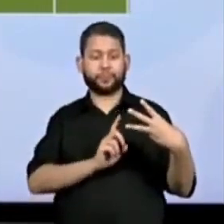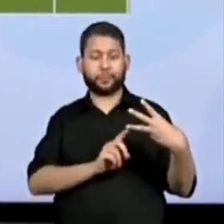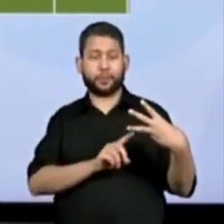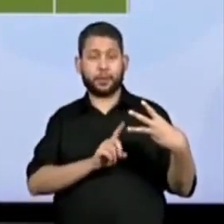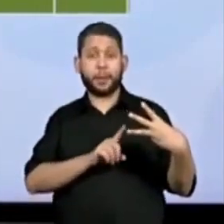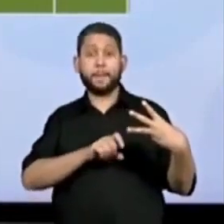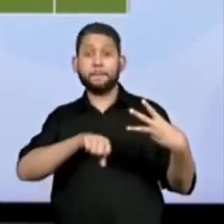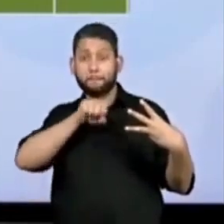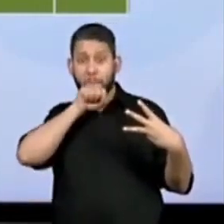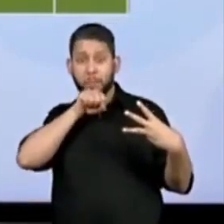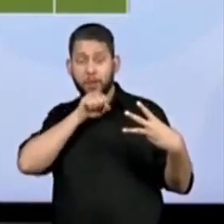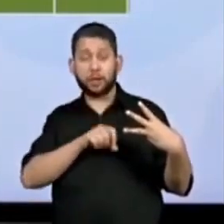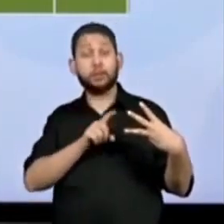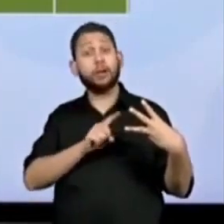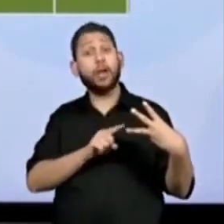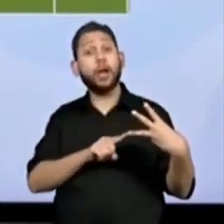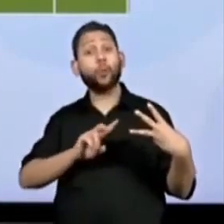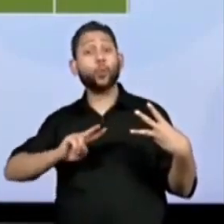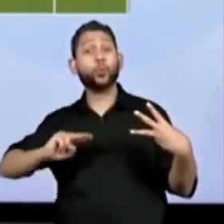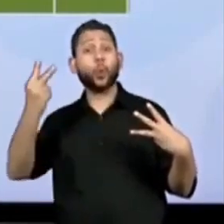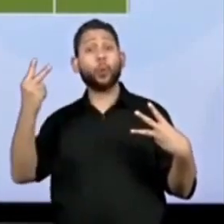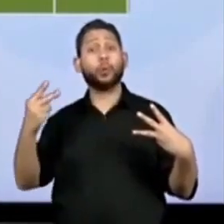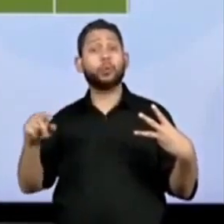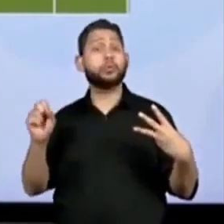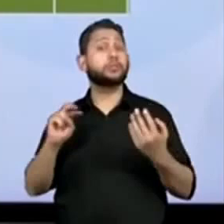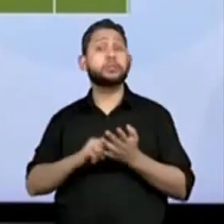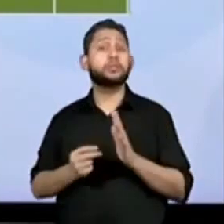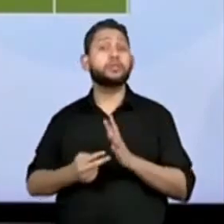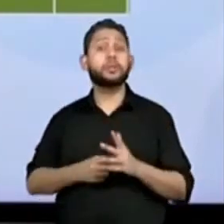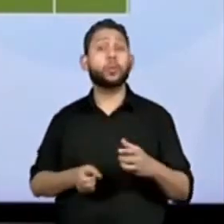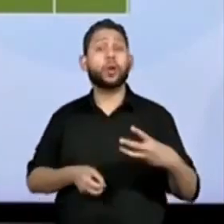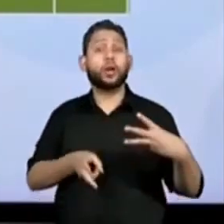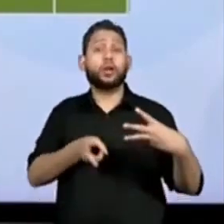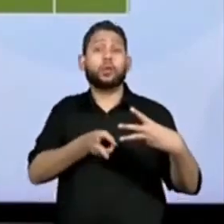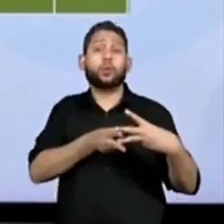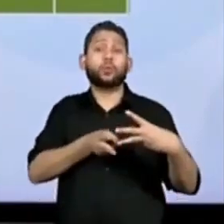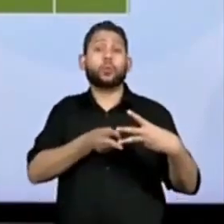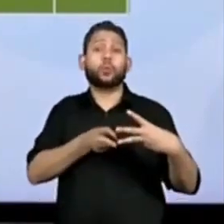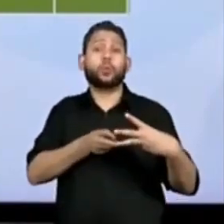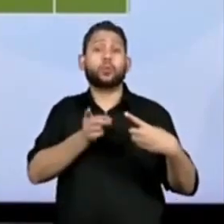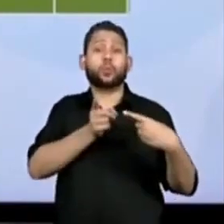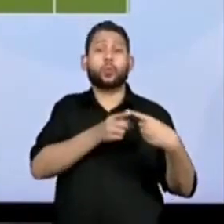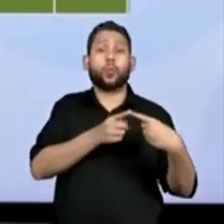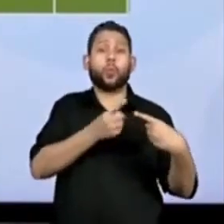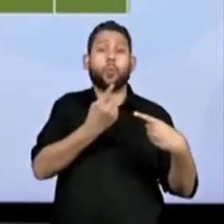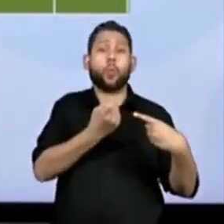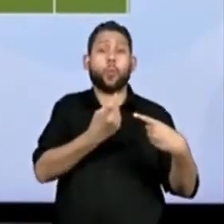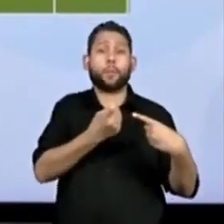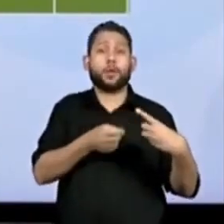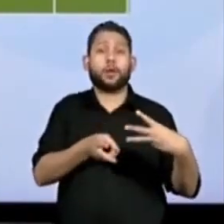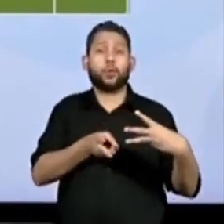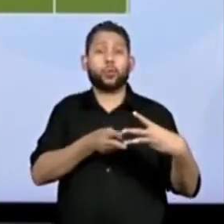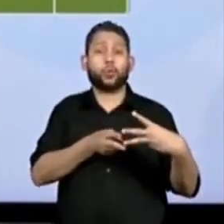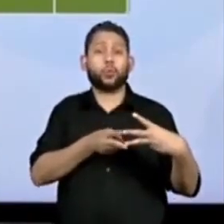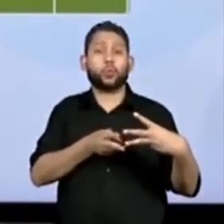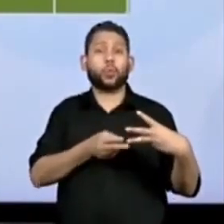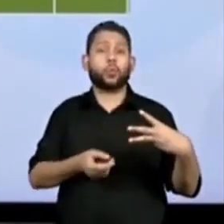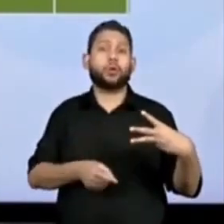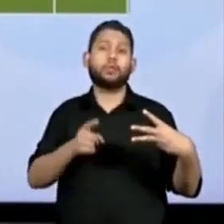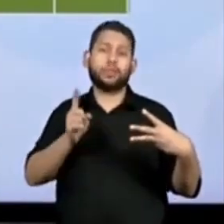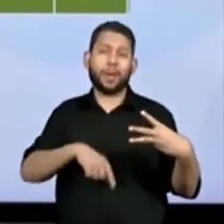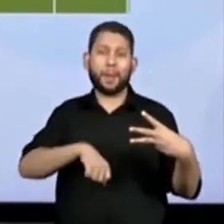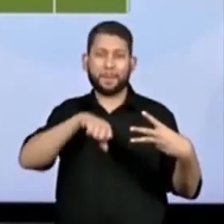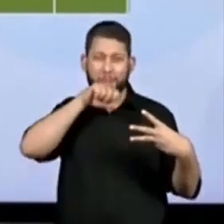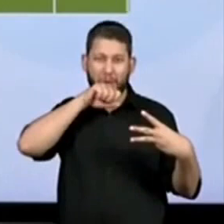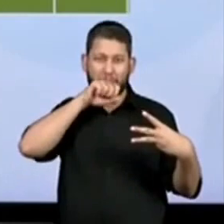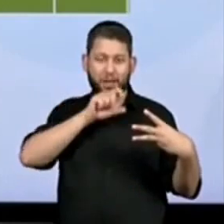da avó e quem que vai ficar com essa aqui ó do meio que tá sobrando e quem que fica